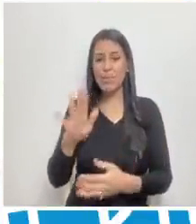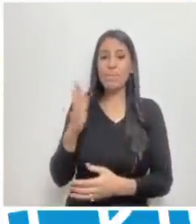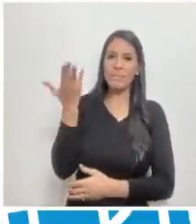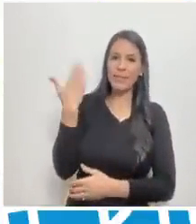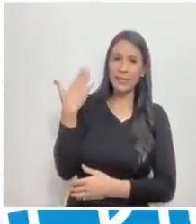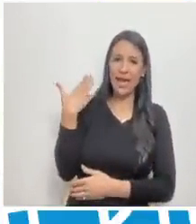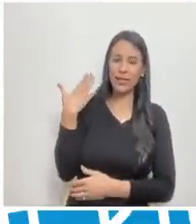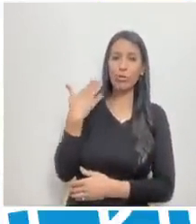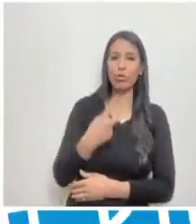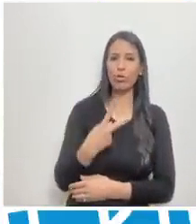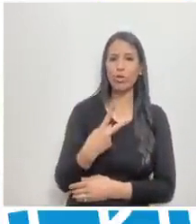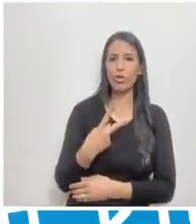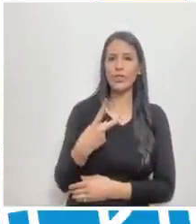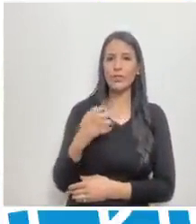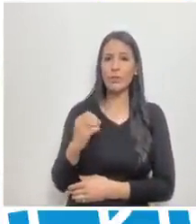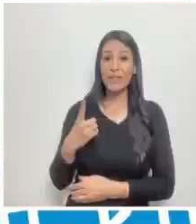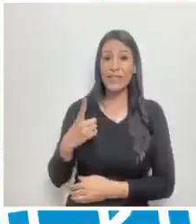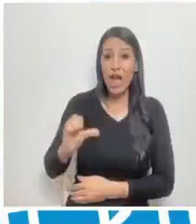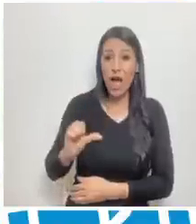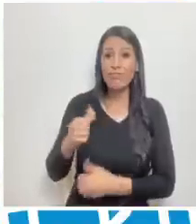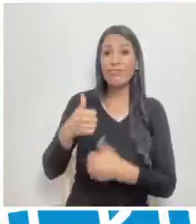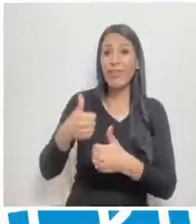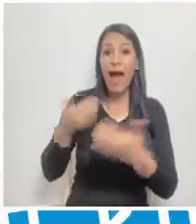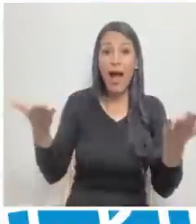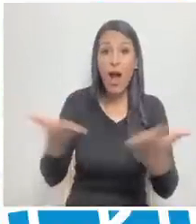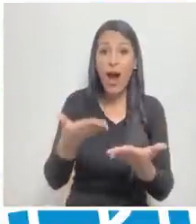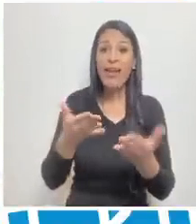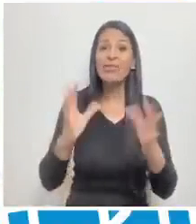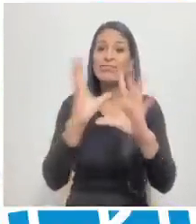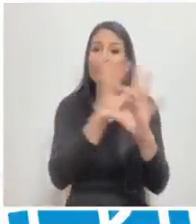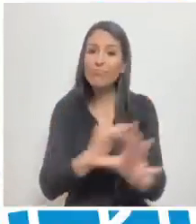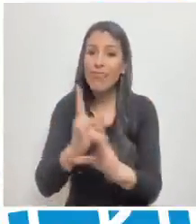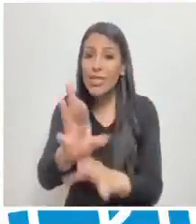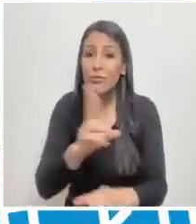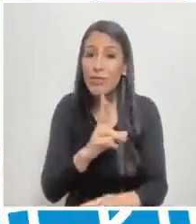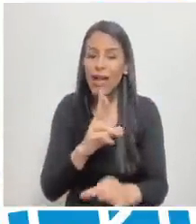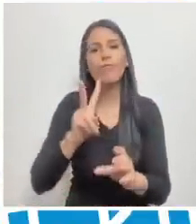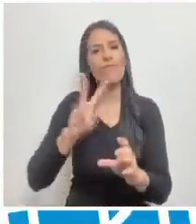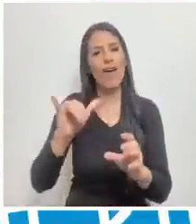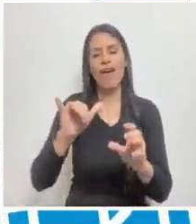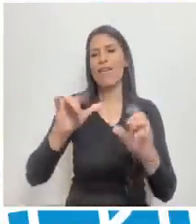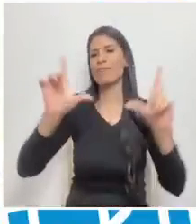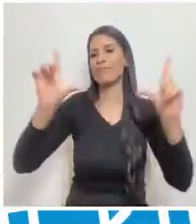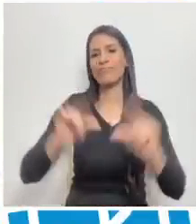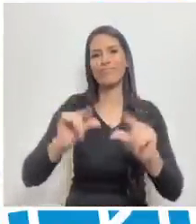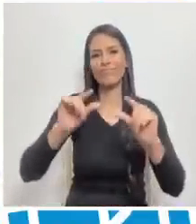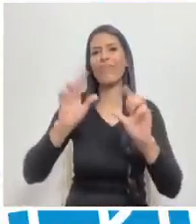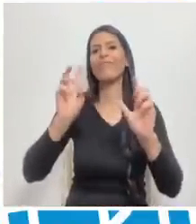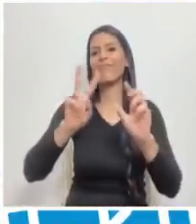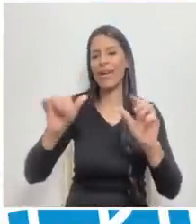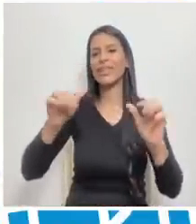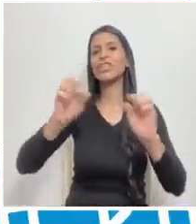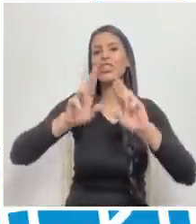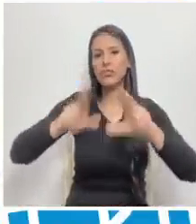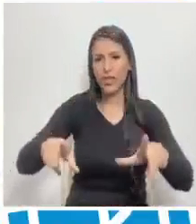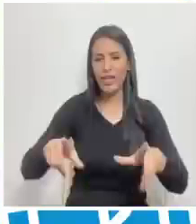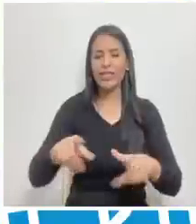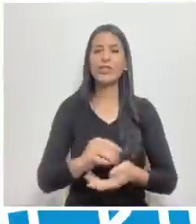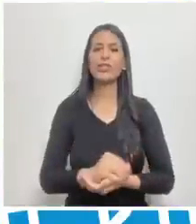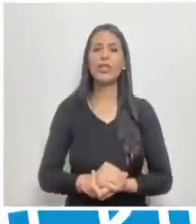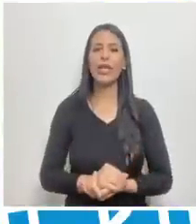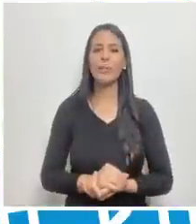de 2019, né? Agora, como se vai fazer essa divulgação e como vai fazer uso